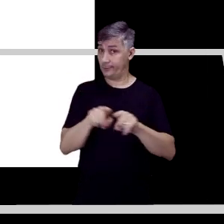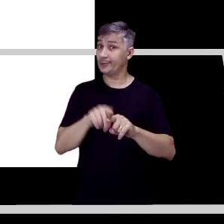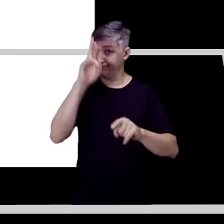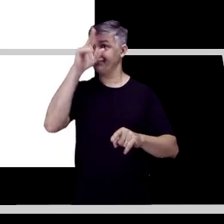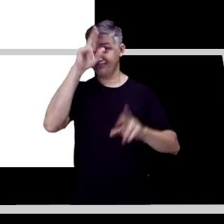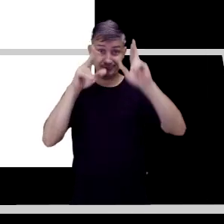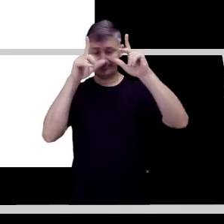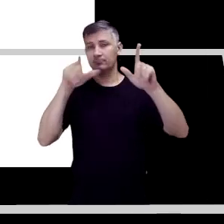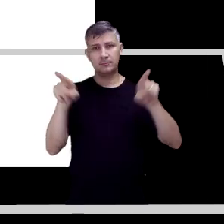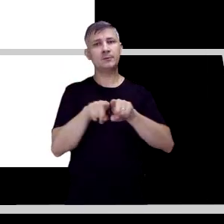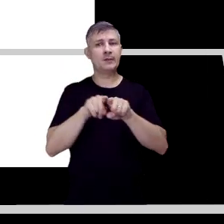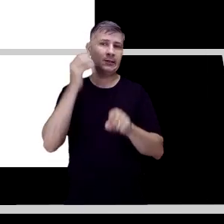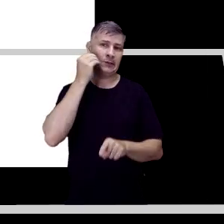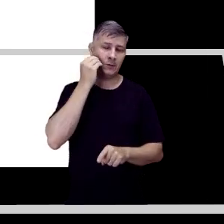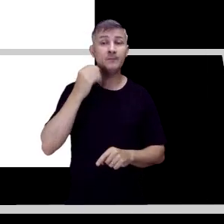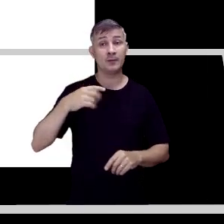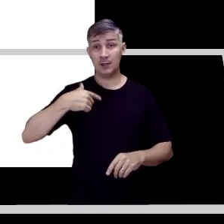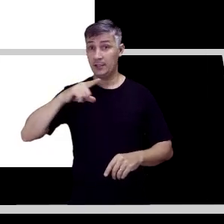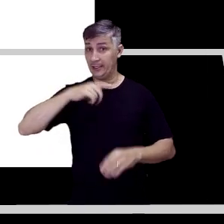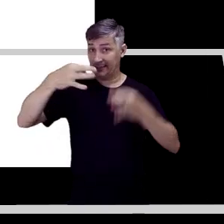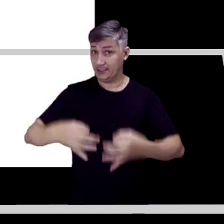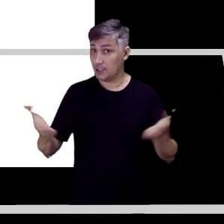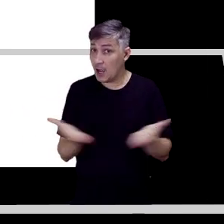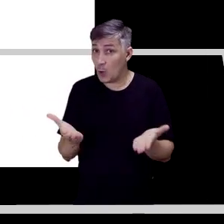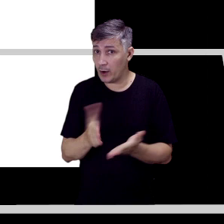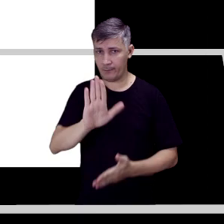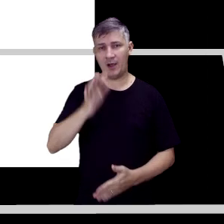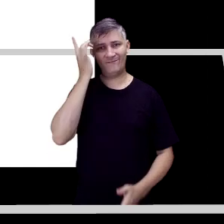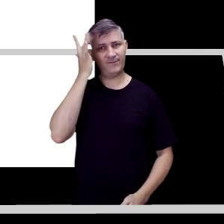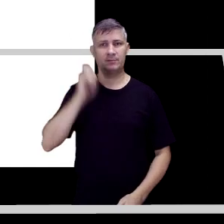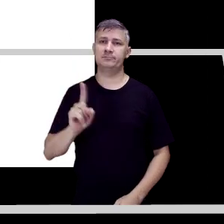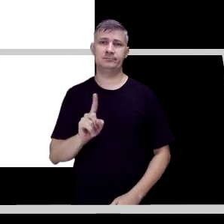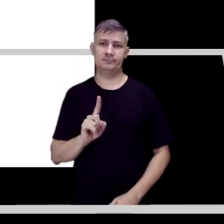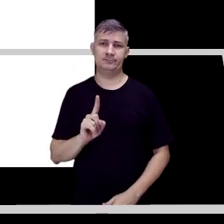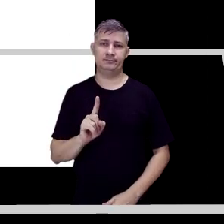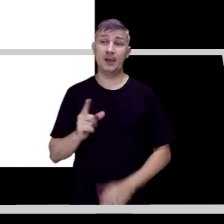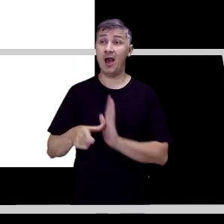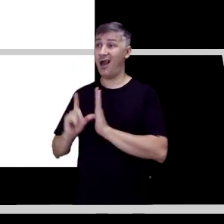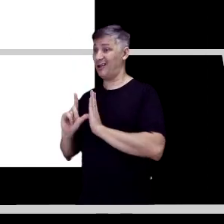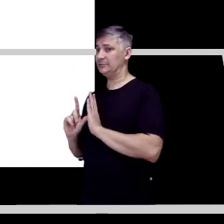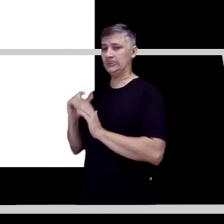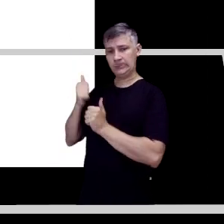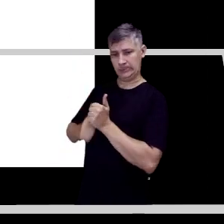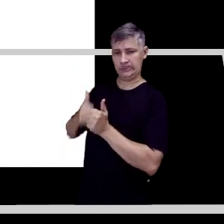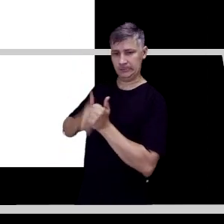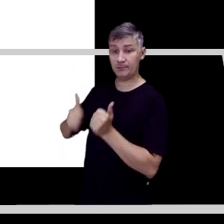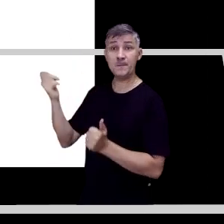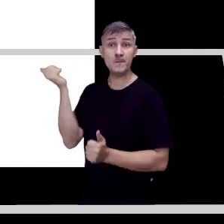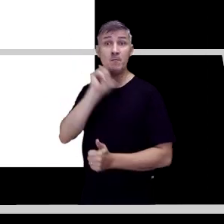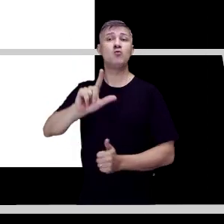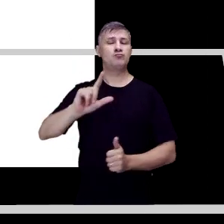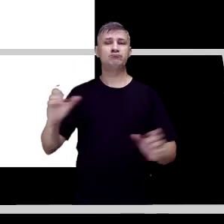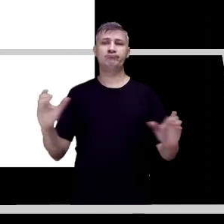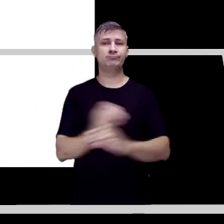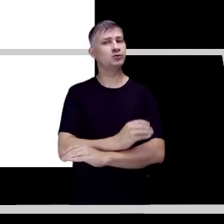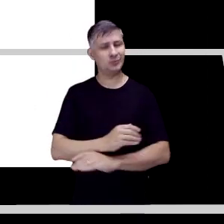Isso é importante dizer, né? Porque deu certo agora, mas assim, não foi fácil. Mas para ilustrar assim